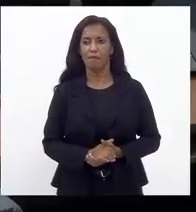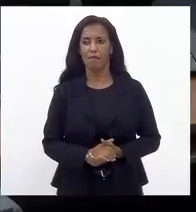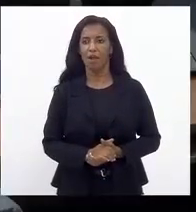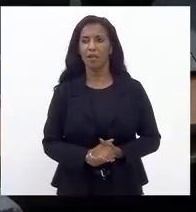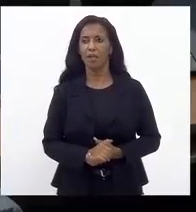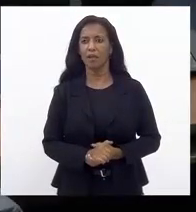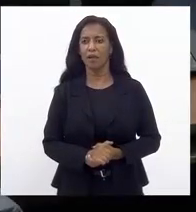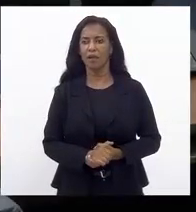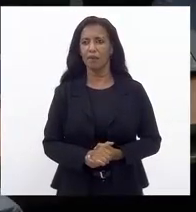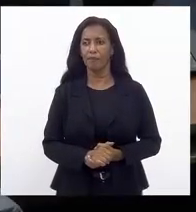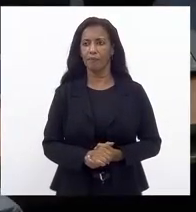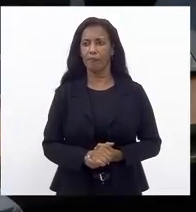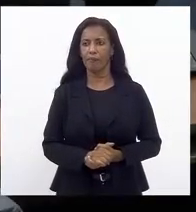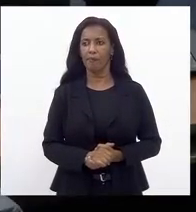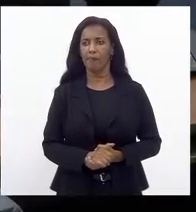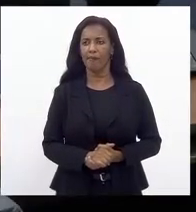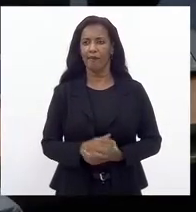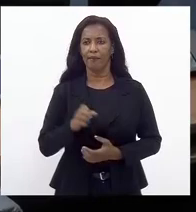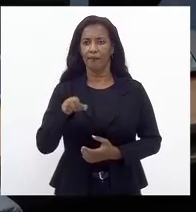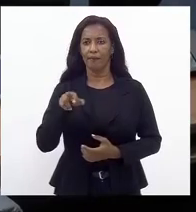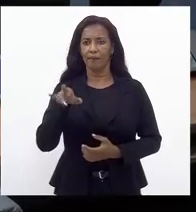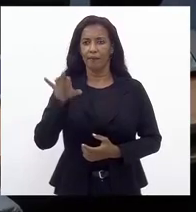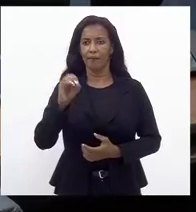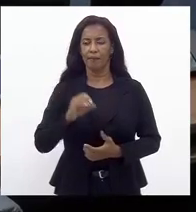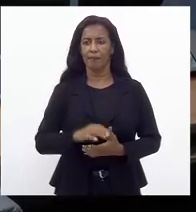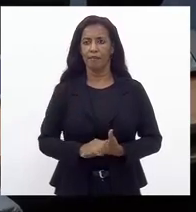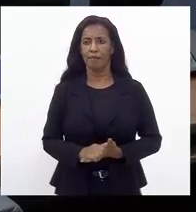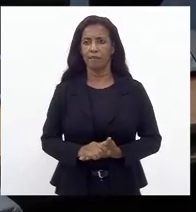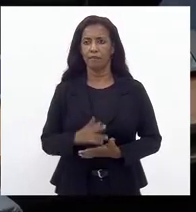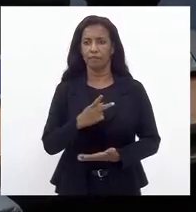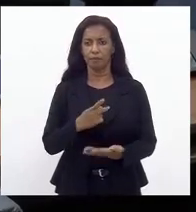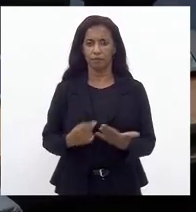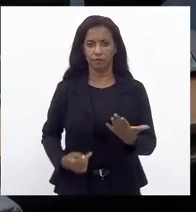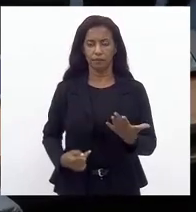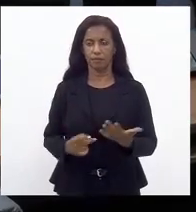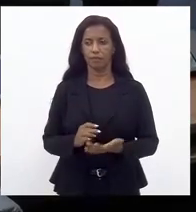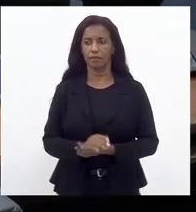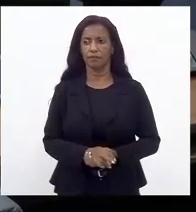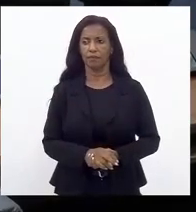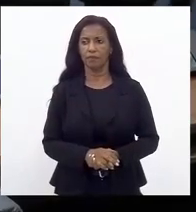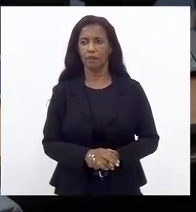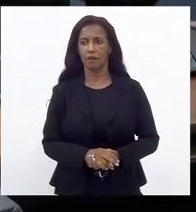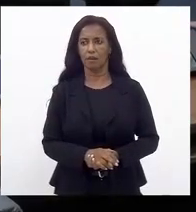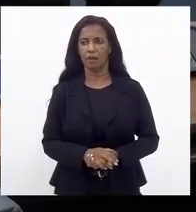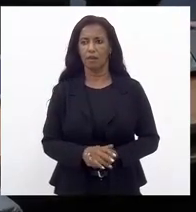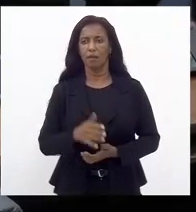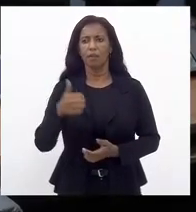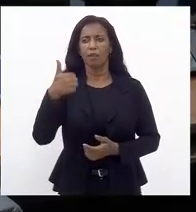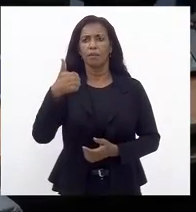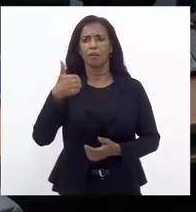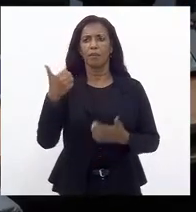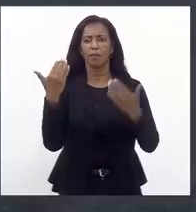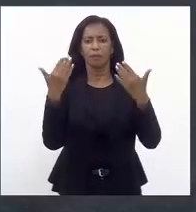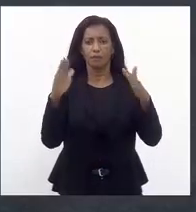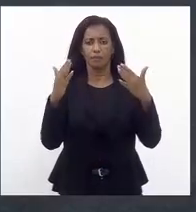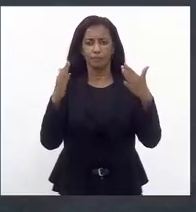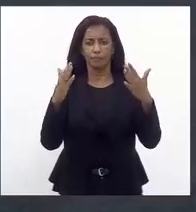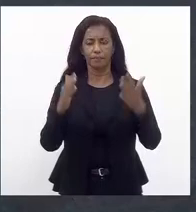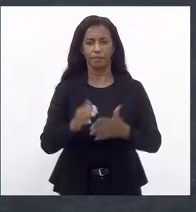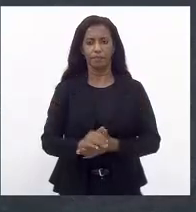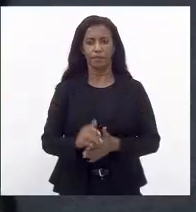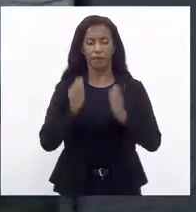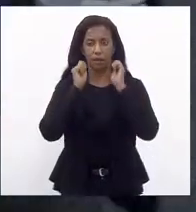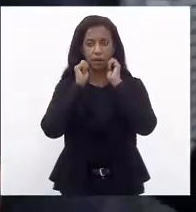noite Presidente Deputado Eurico se eu Presidente eu queria primeiro parabenizar